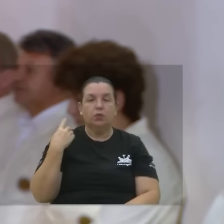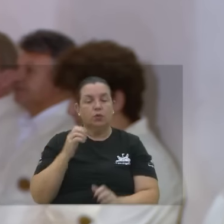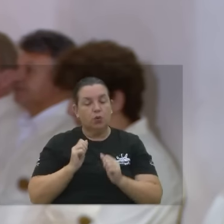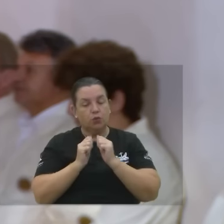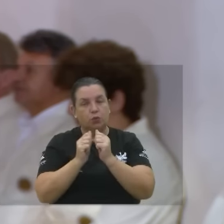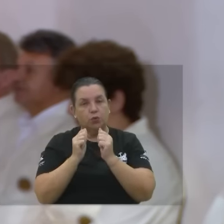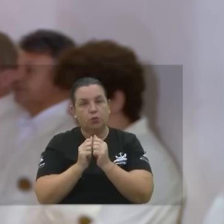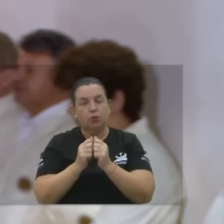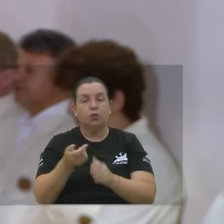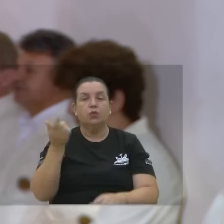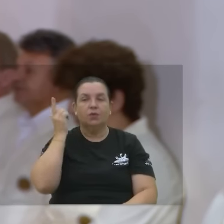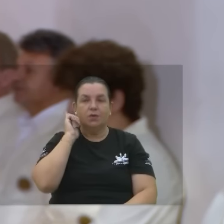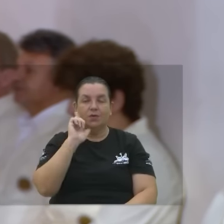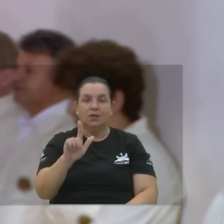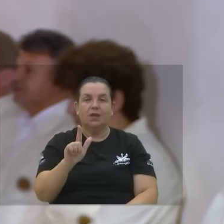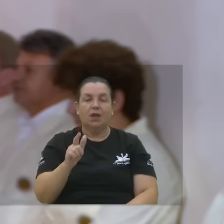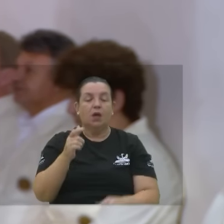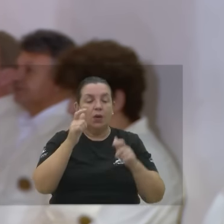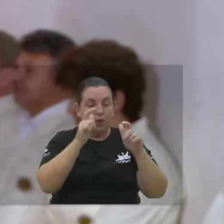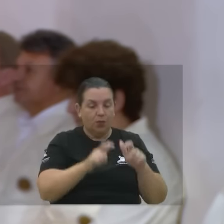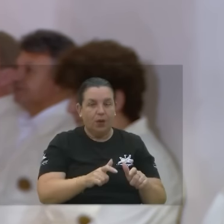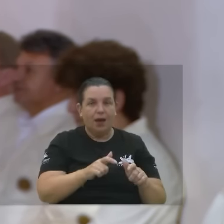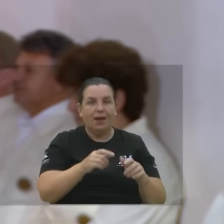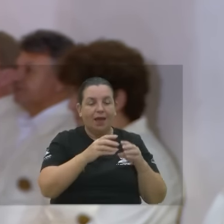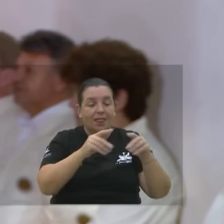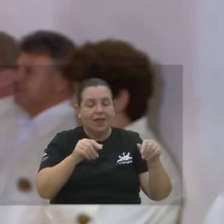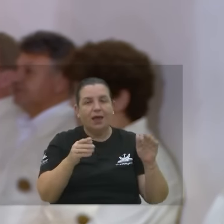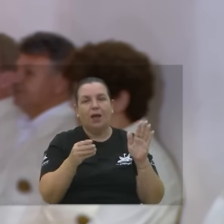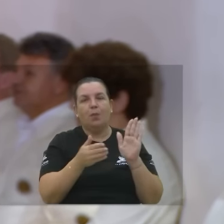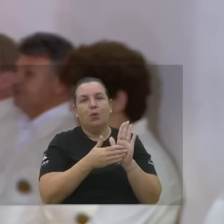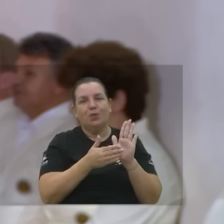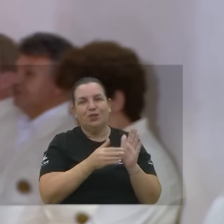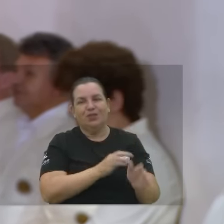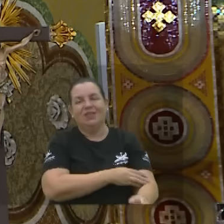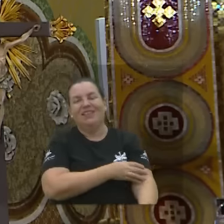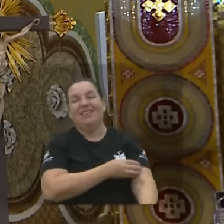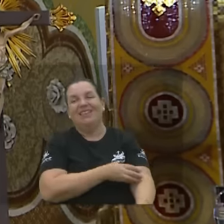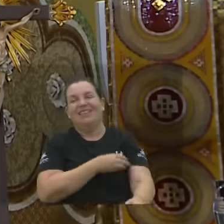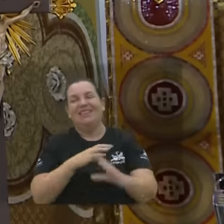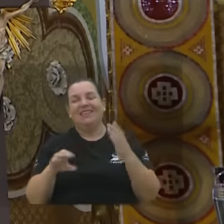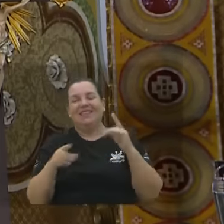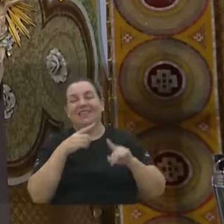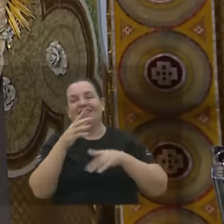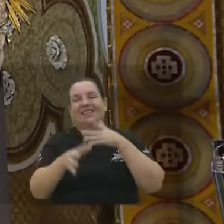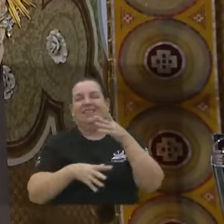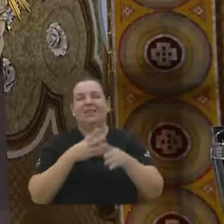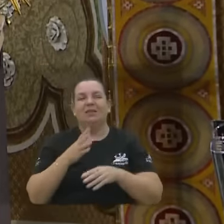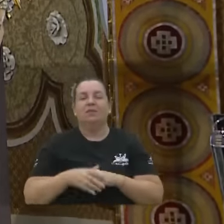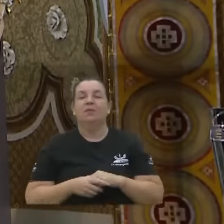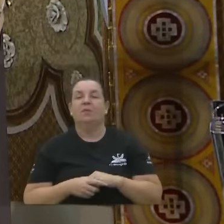juntos conquistar a nossa terra prometida. Cantemos.